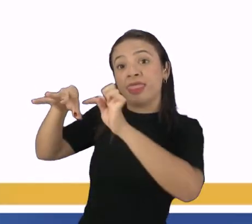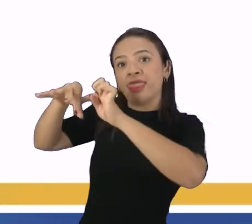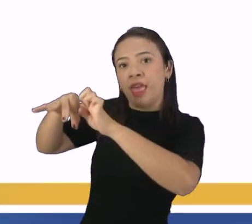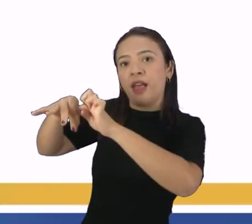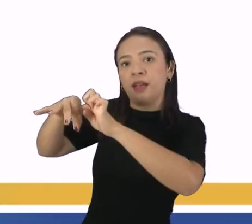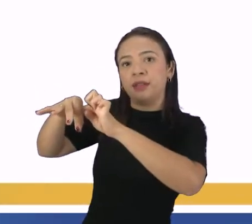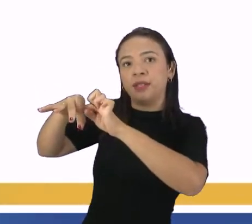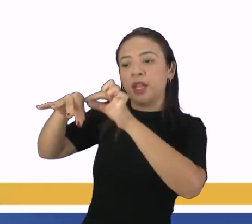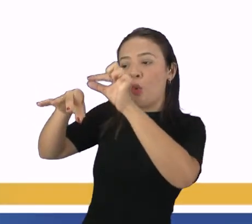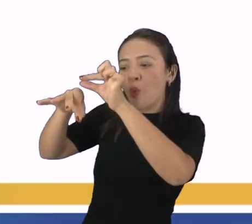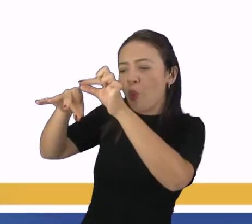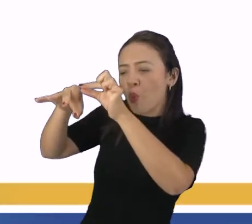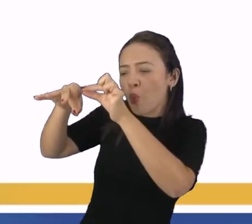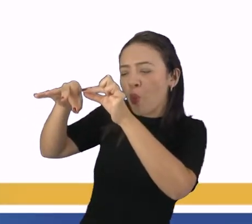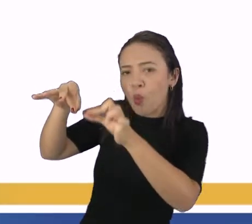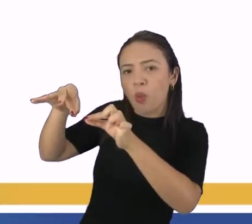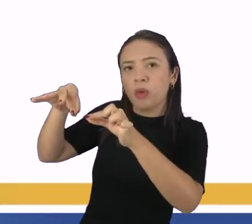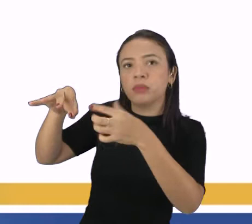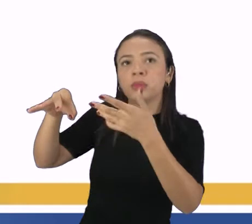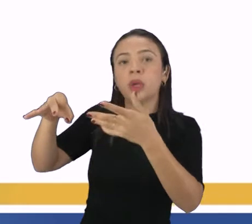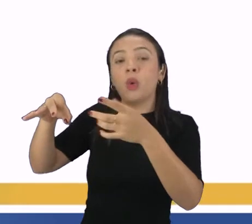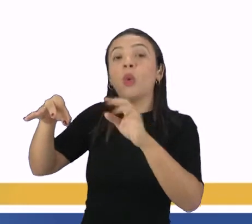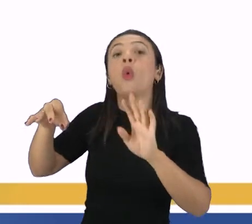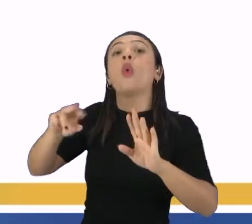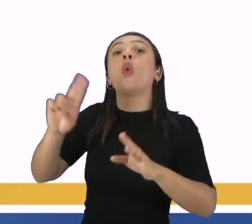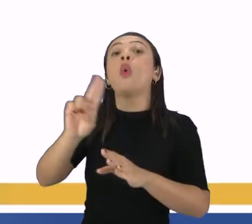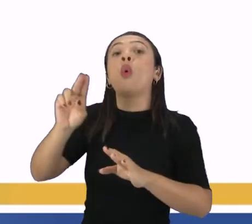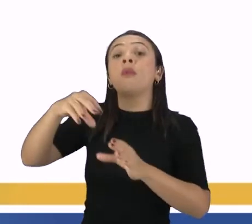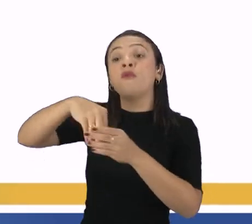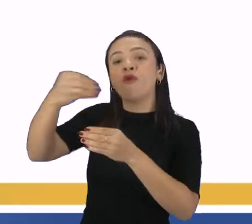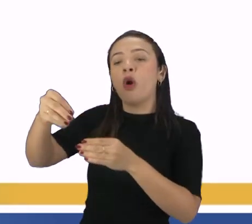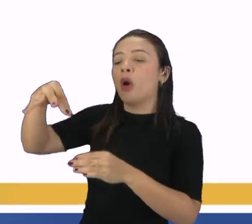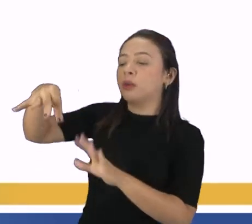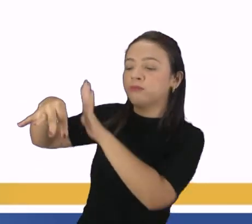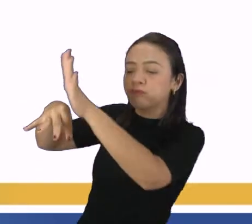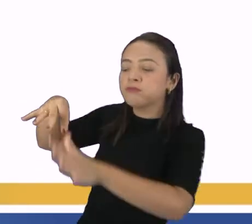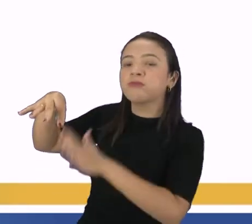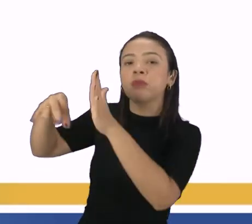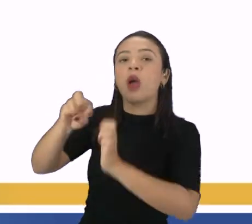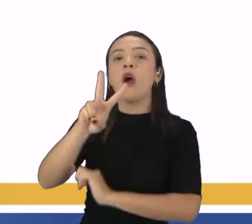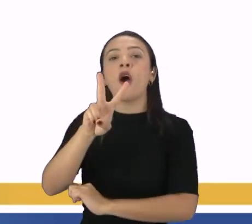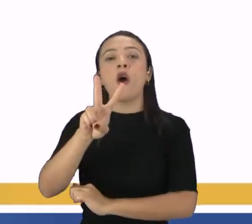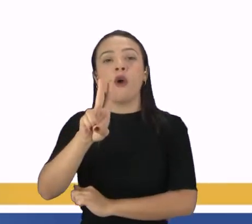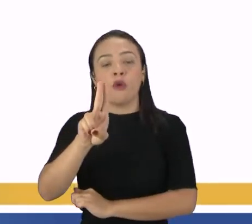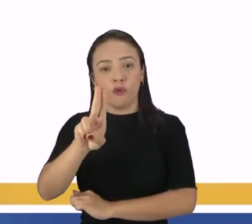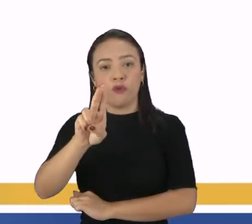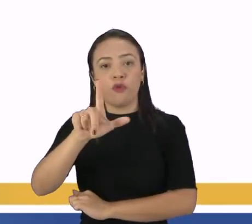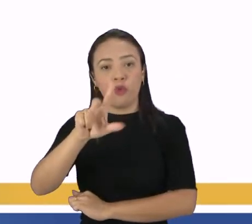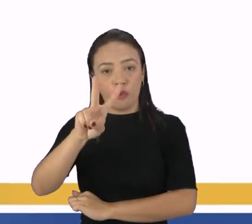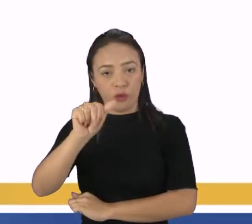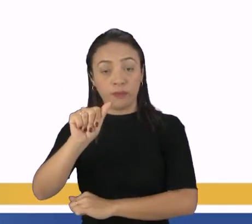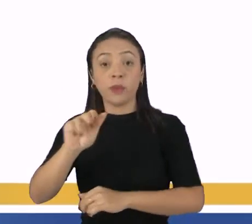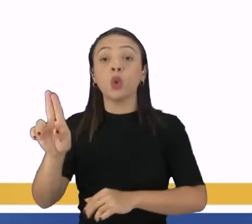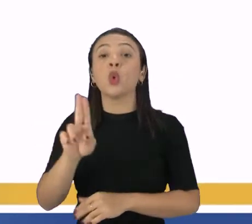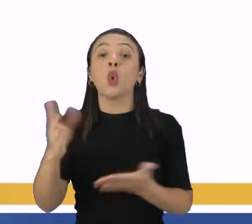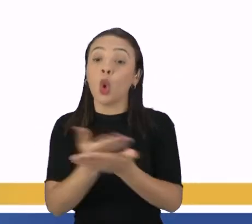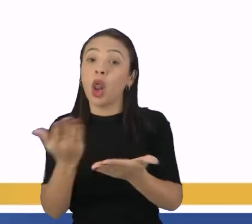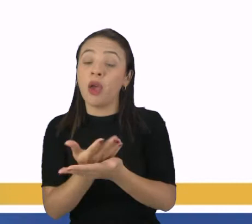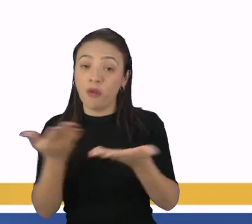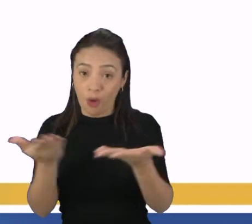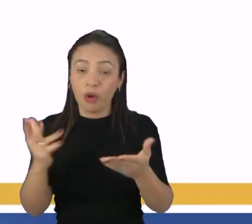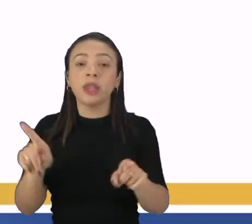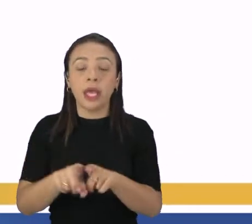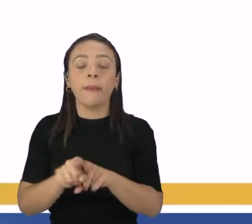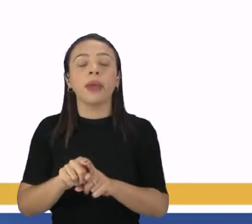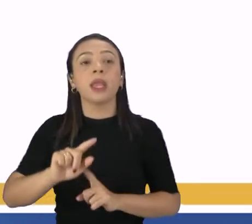é o canal vaginal, tá? Essa parte externa recebe o nome de vulva. Vocês também podem encontrar nos livros mais atuais, tá? O